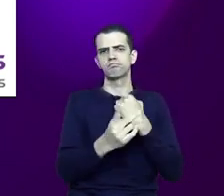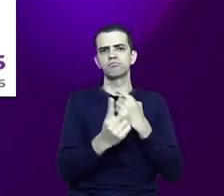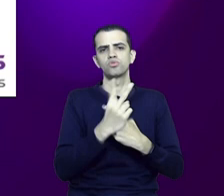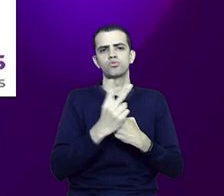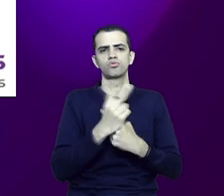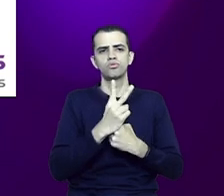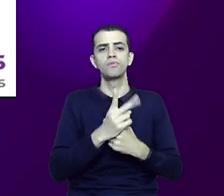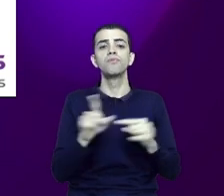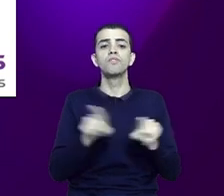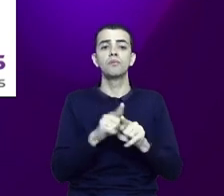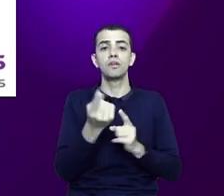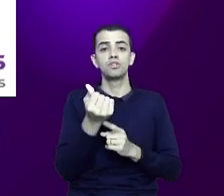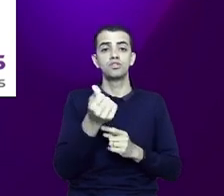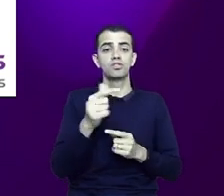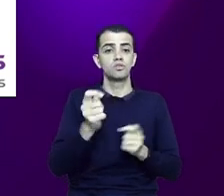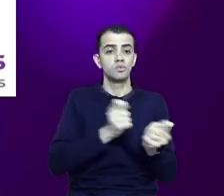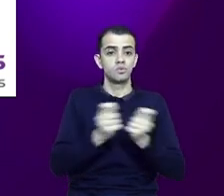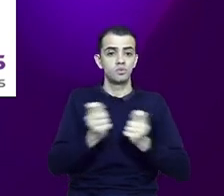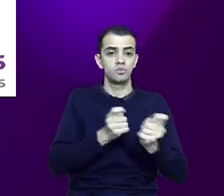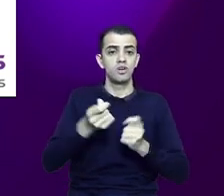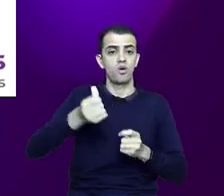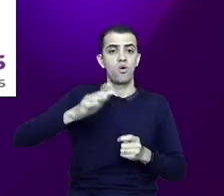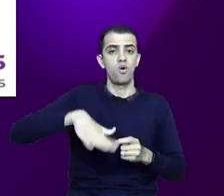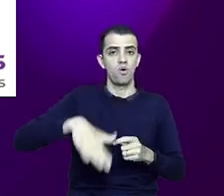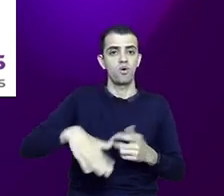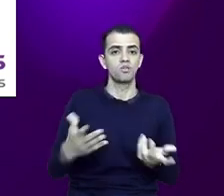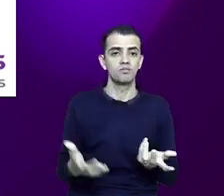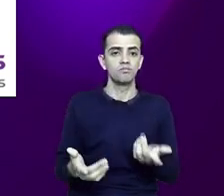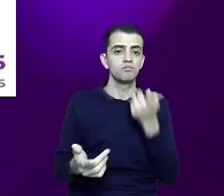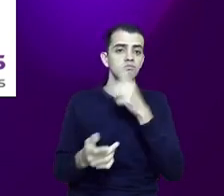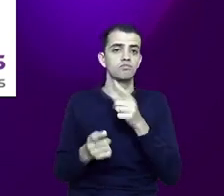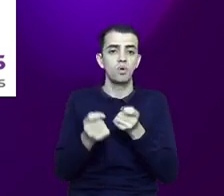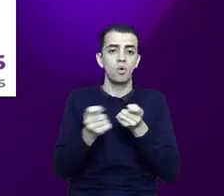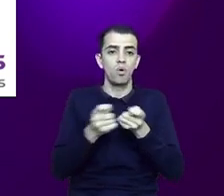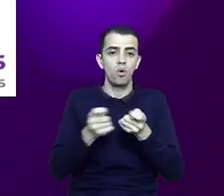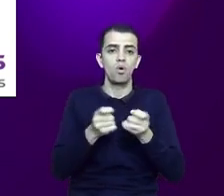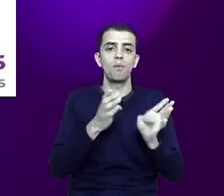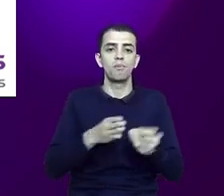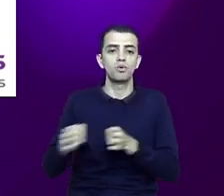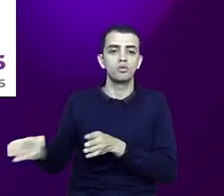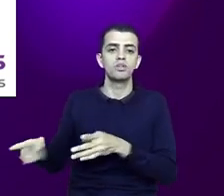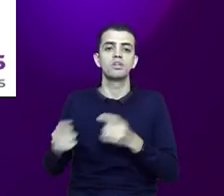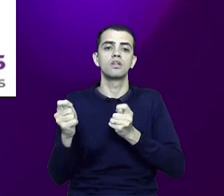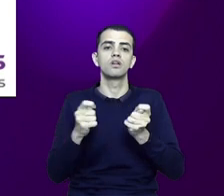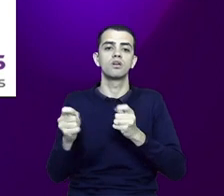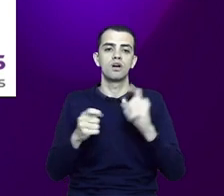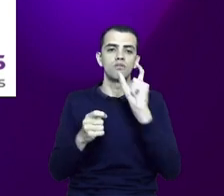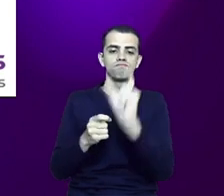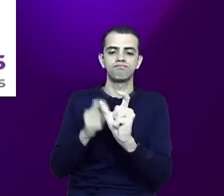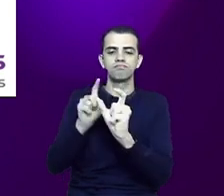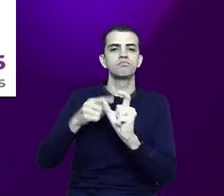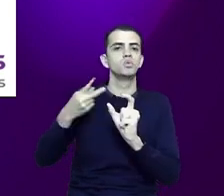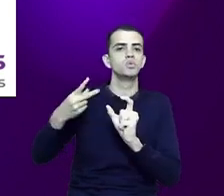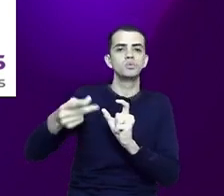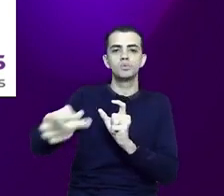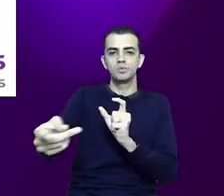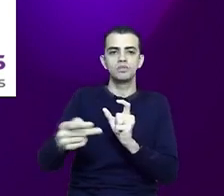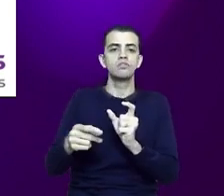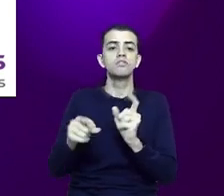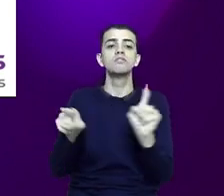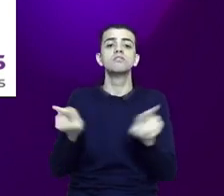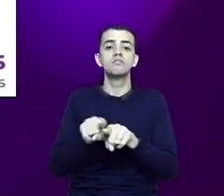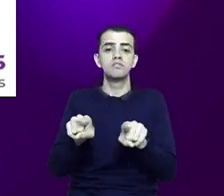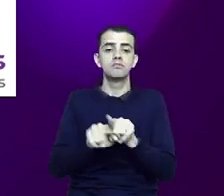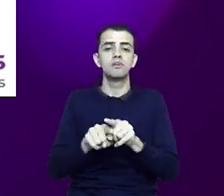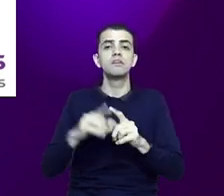custos, queira numa duração de implantes, quando a gente fala em prótese, uma economia de processos, quando a gente fala em esterilização, e principalmente redução de complicações